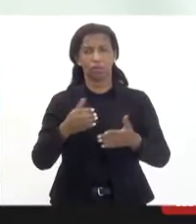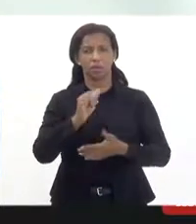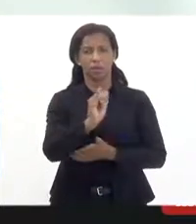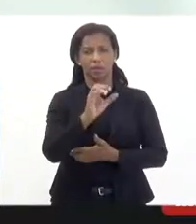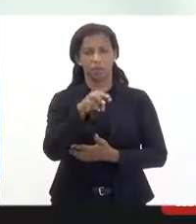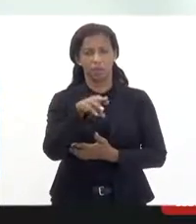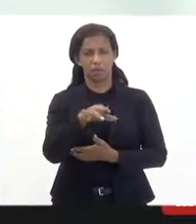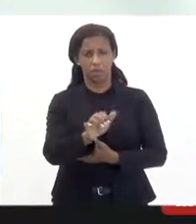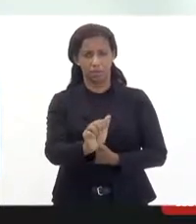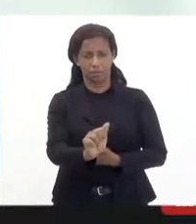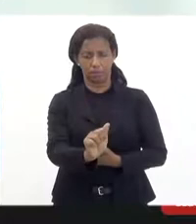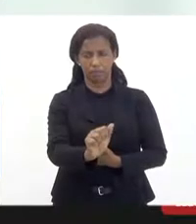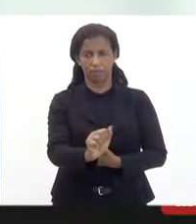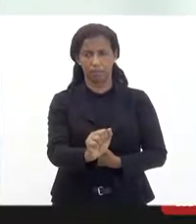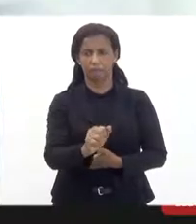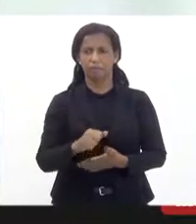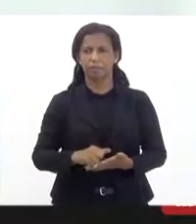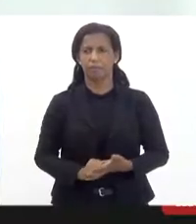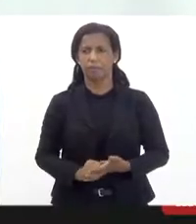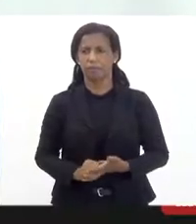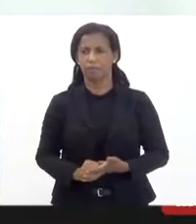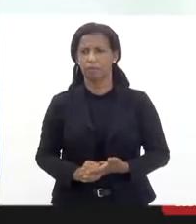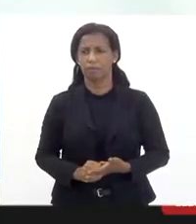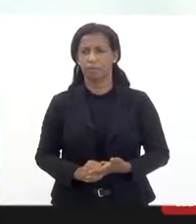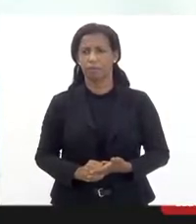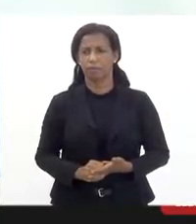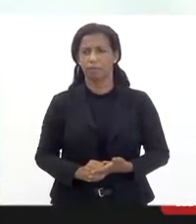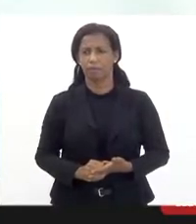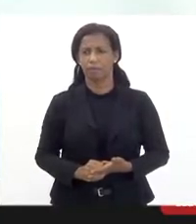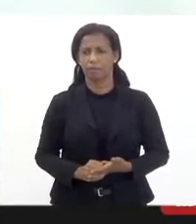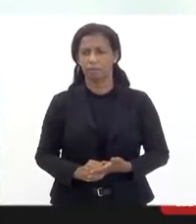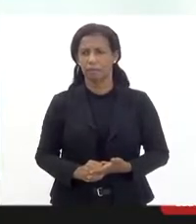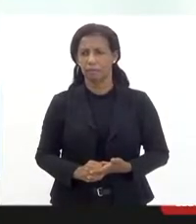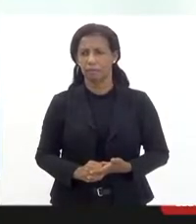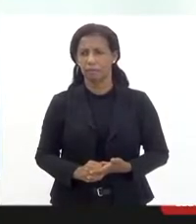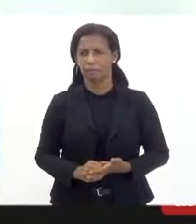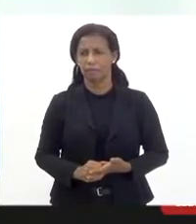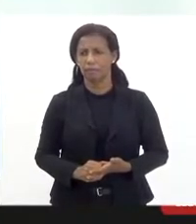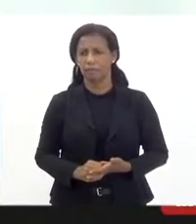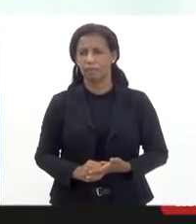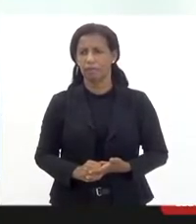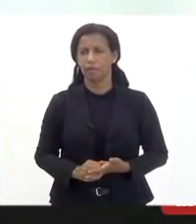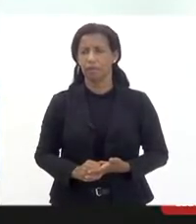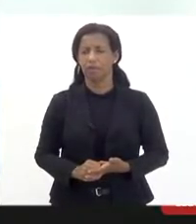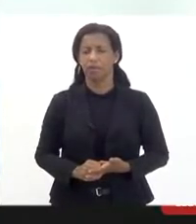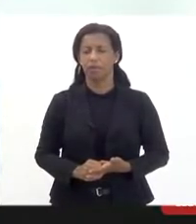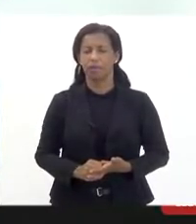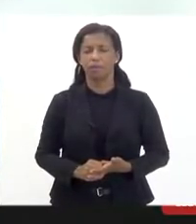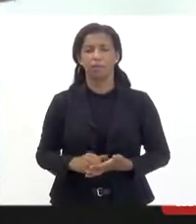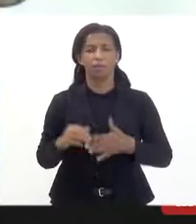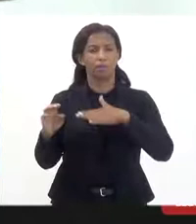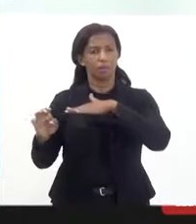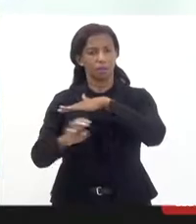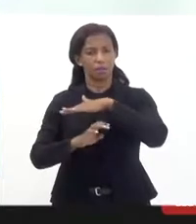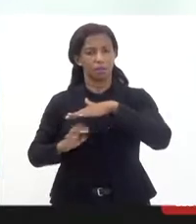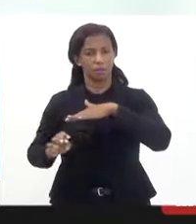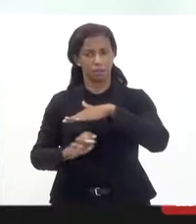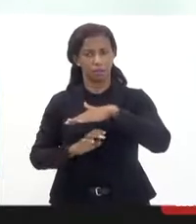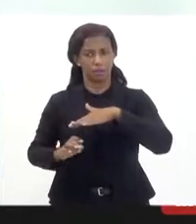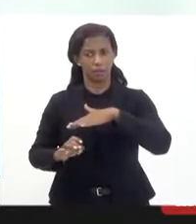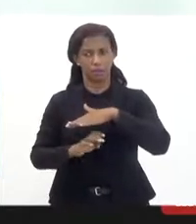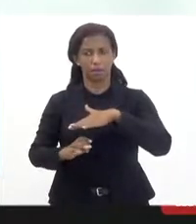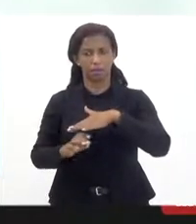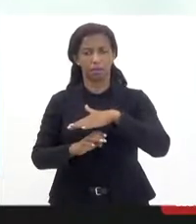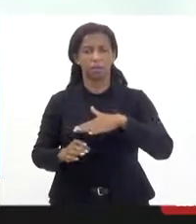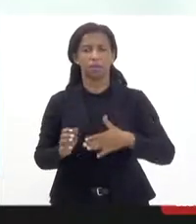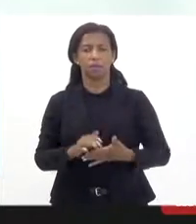MS 100% são dos. Isso seja para as consciências.